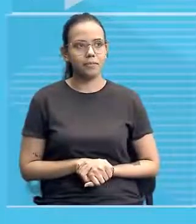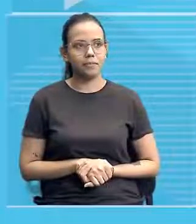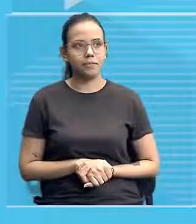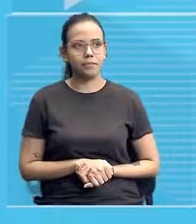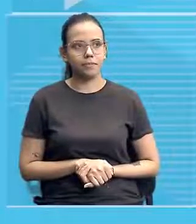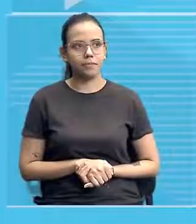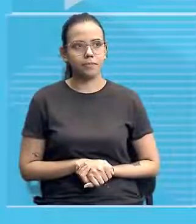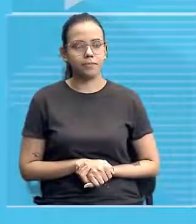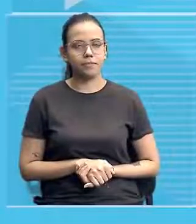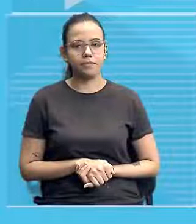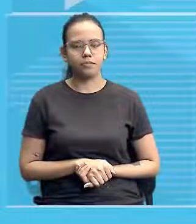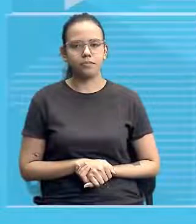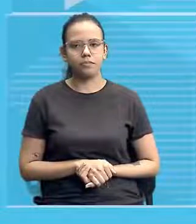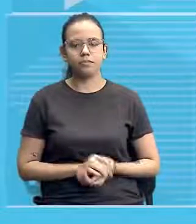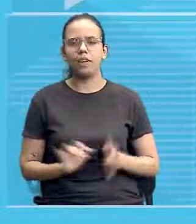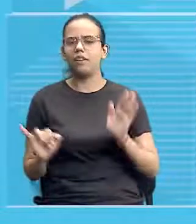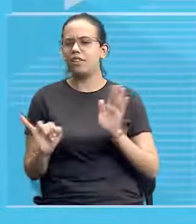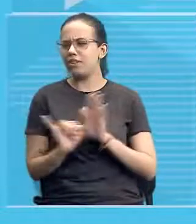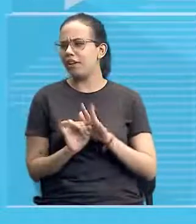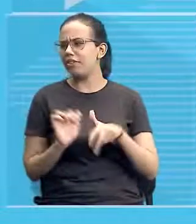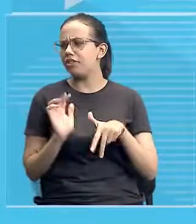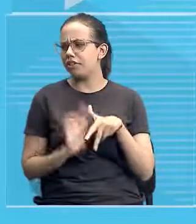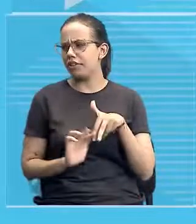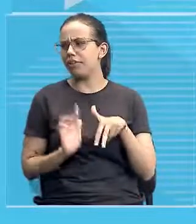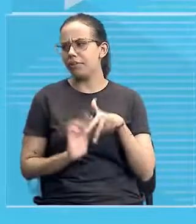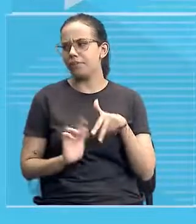A identidade de gênero,